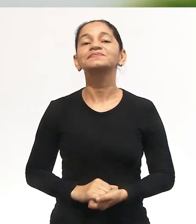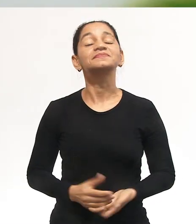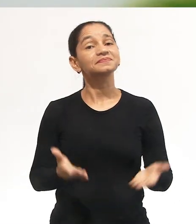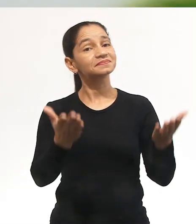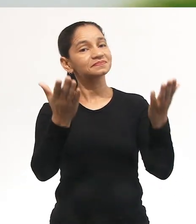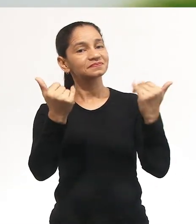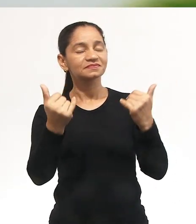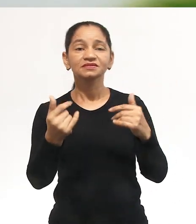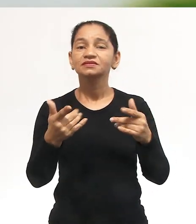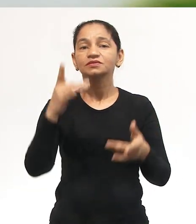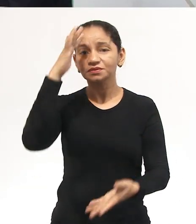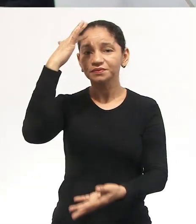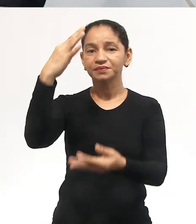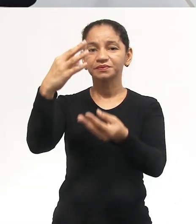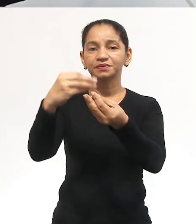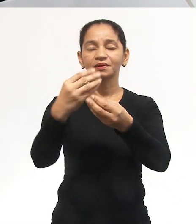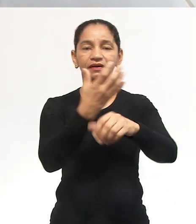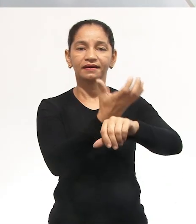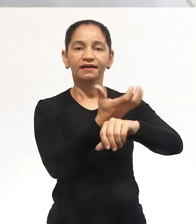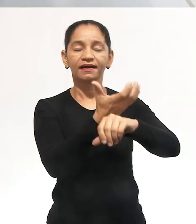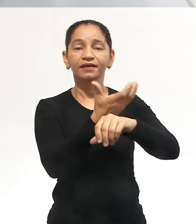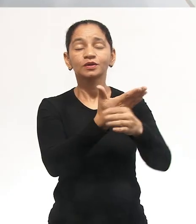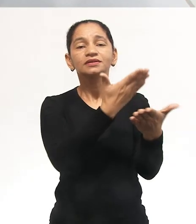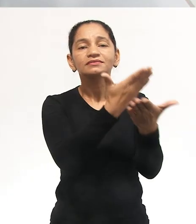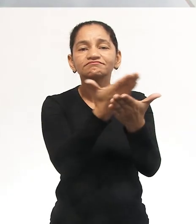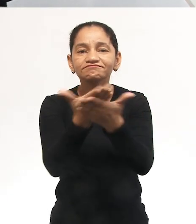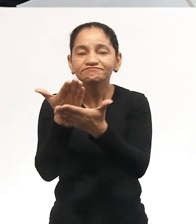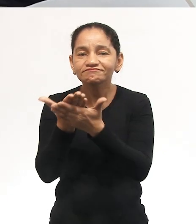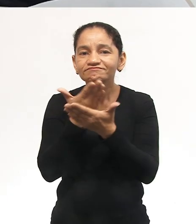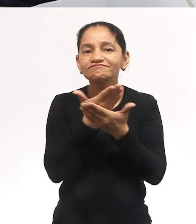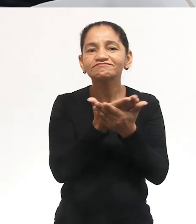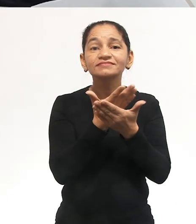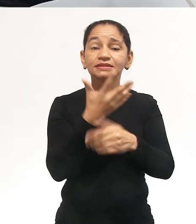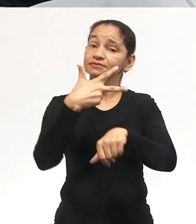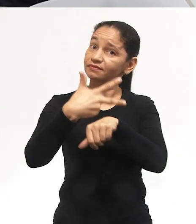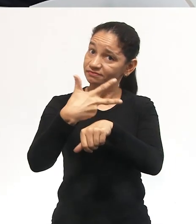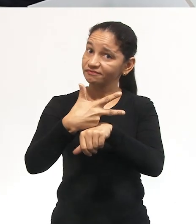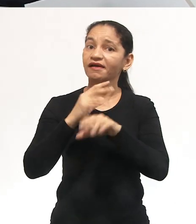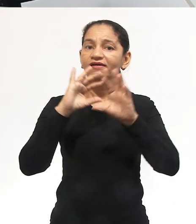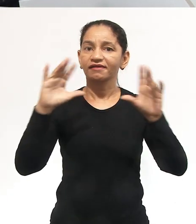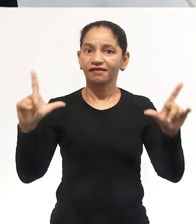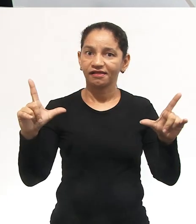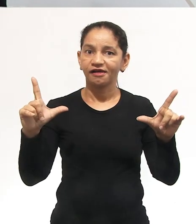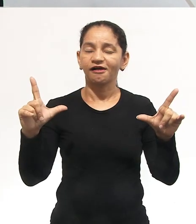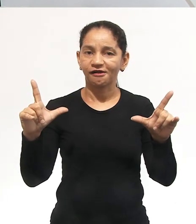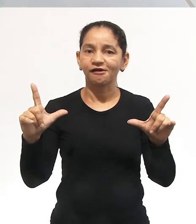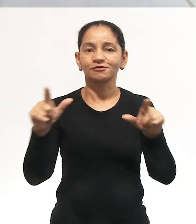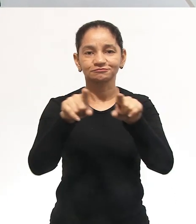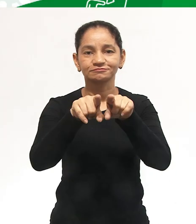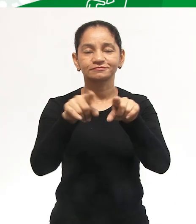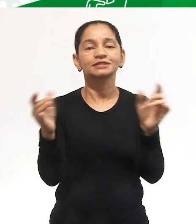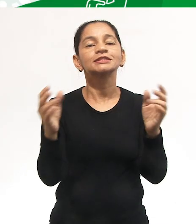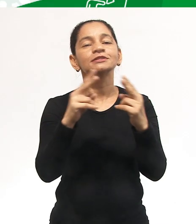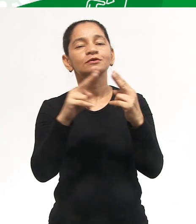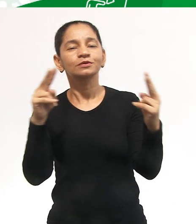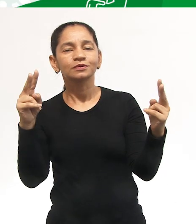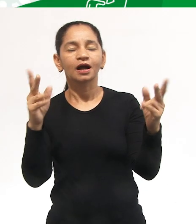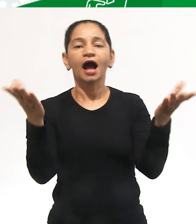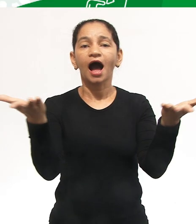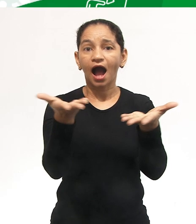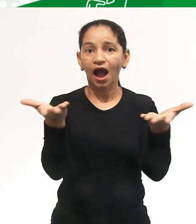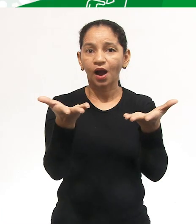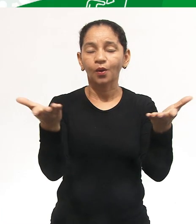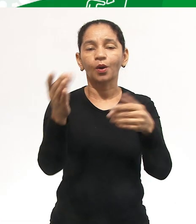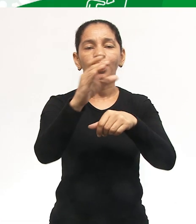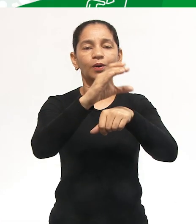Vamos lá, pessoal. Finalizando então nossas aulas, gravadas, falando de legislações pertinentes, falamos